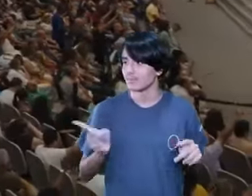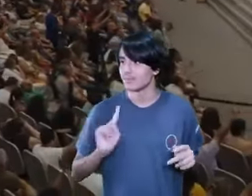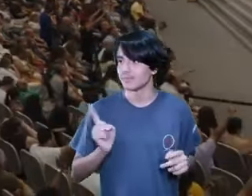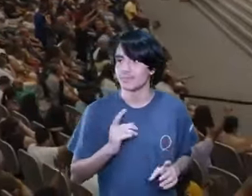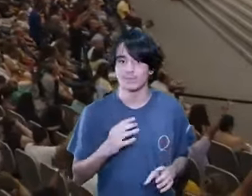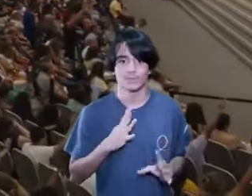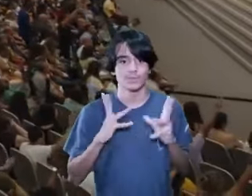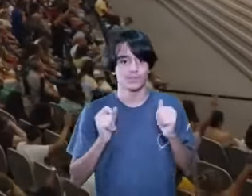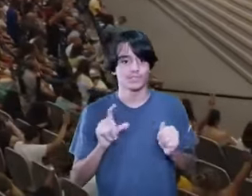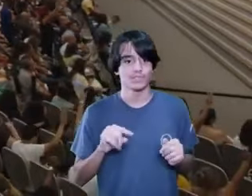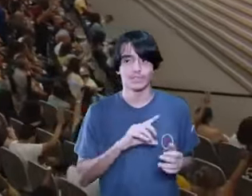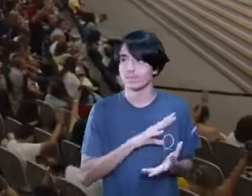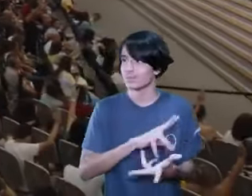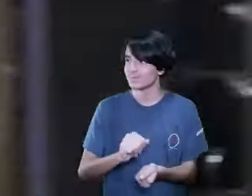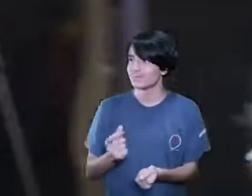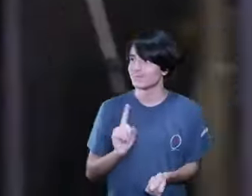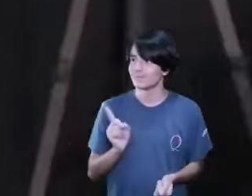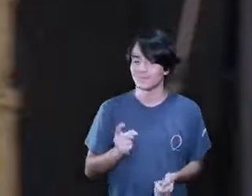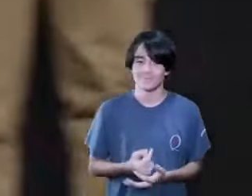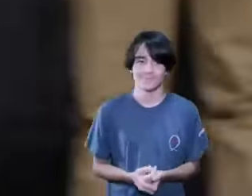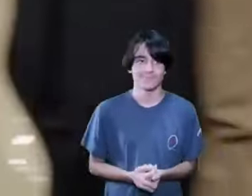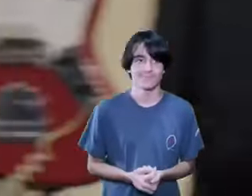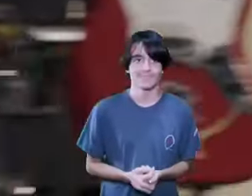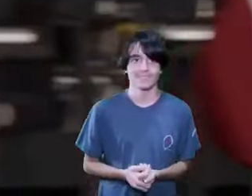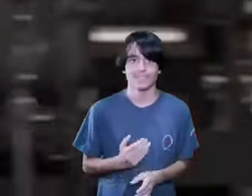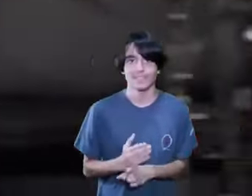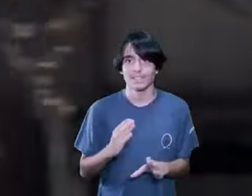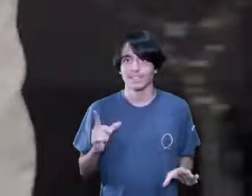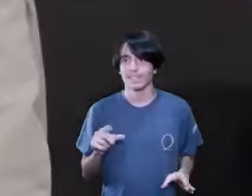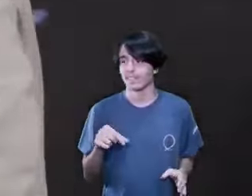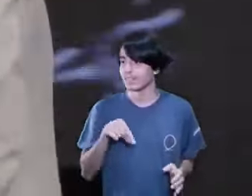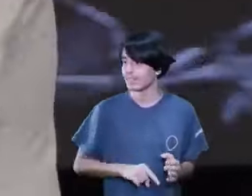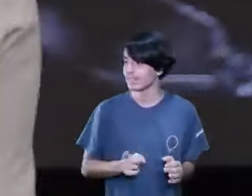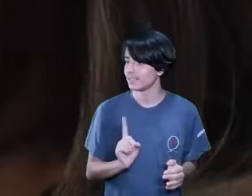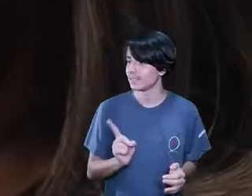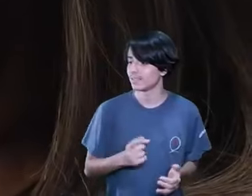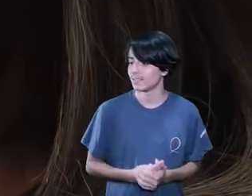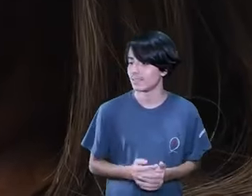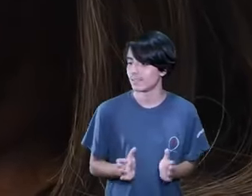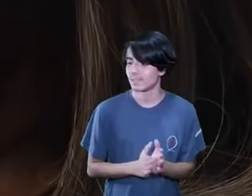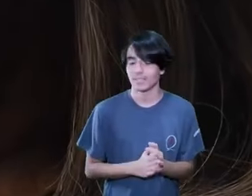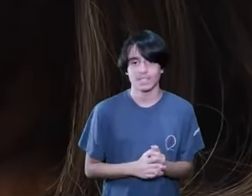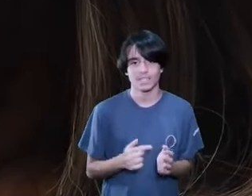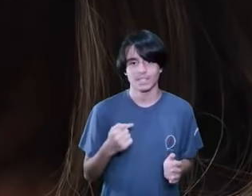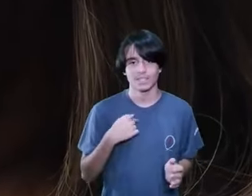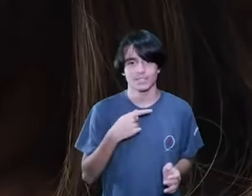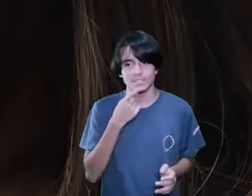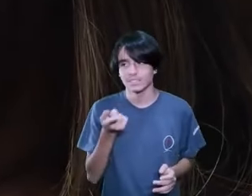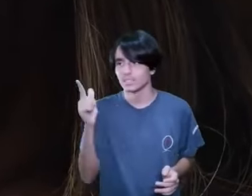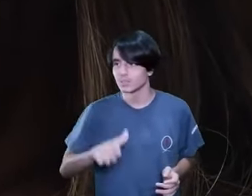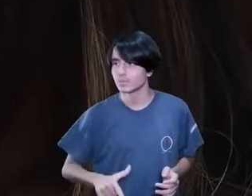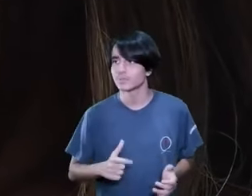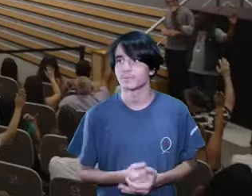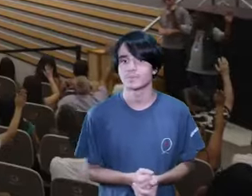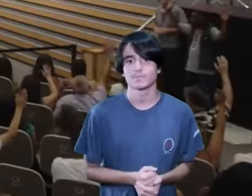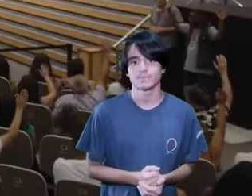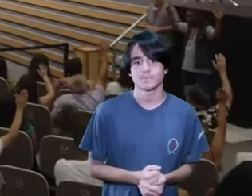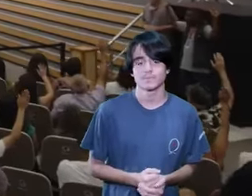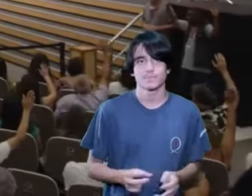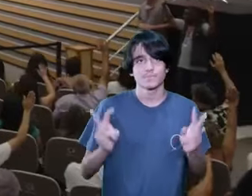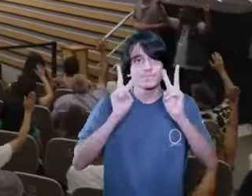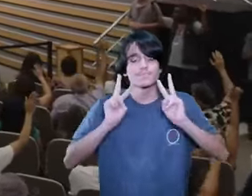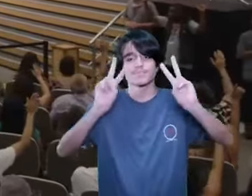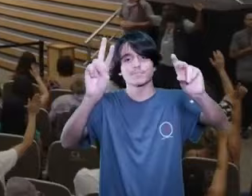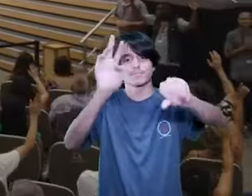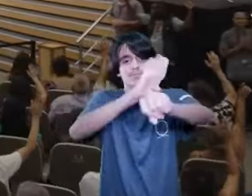é deste mundo. O nosso tudo não é daqui. Ah, eu vou dizer outra vez: elevo